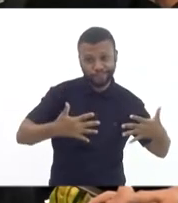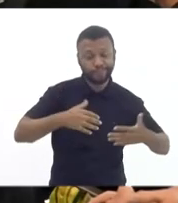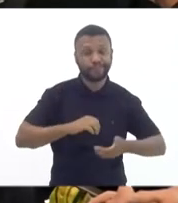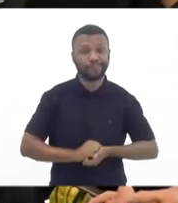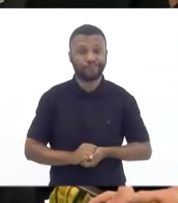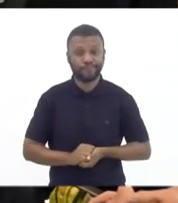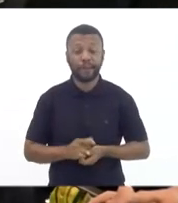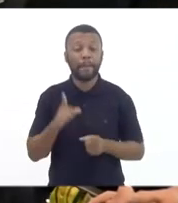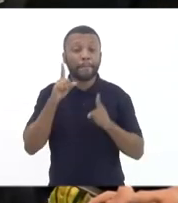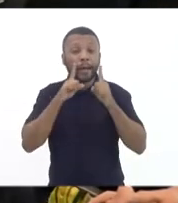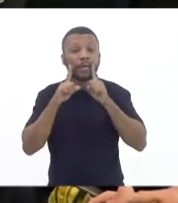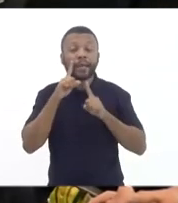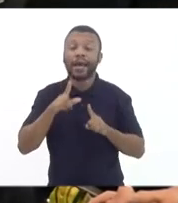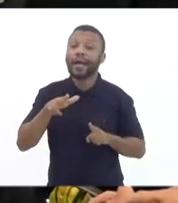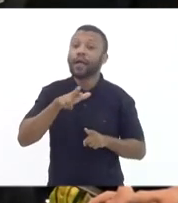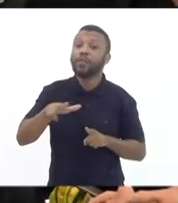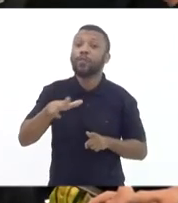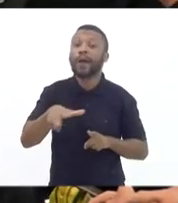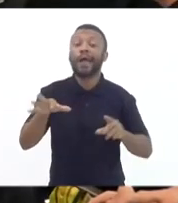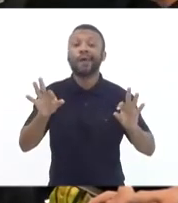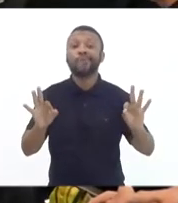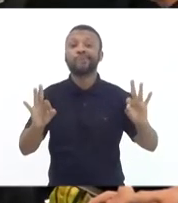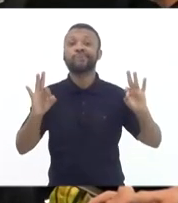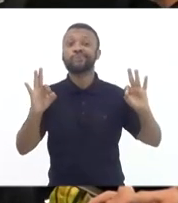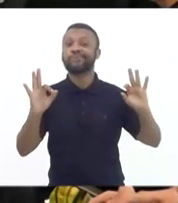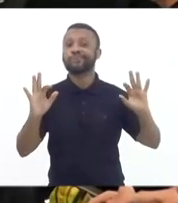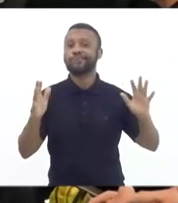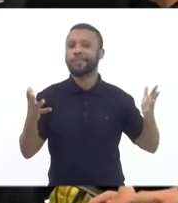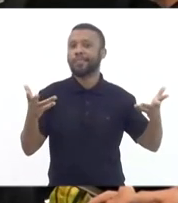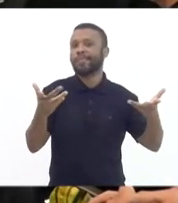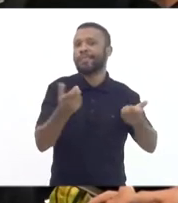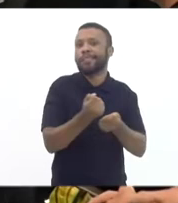Xangri-Lá. Maricá é isso que vocês estão vendo aqui.